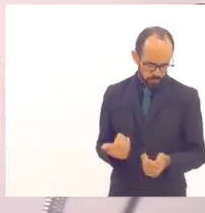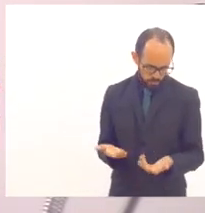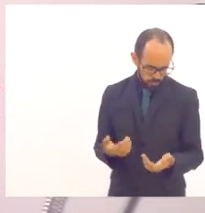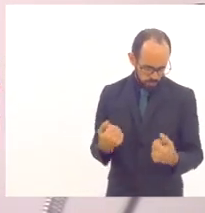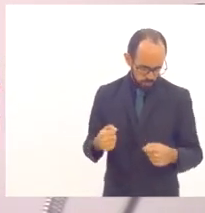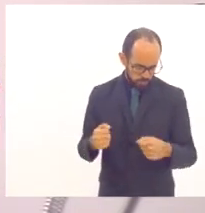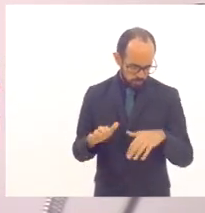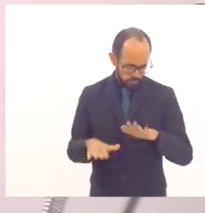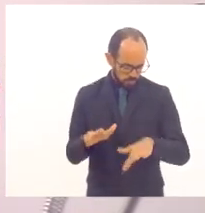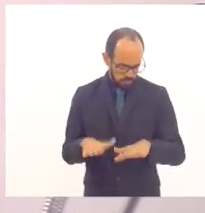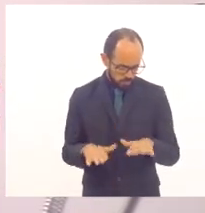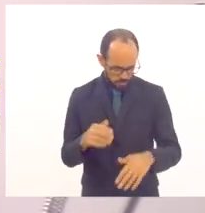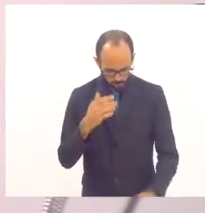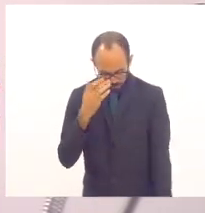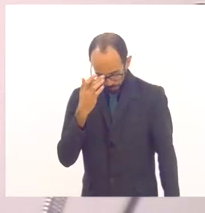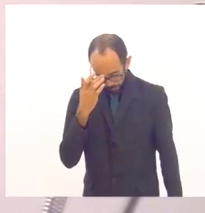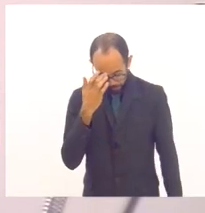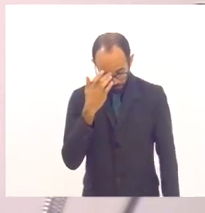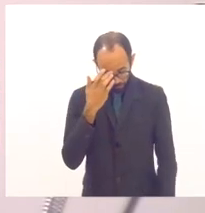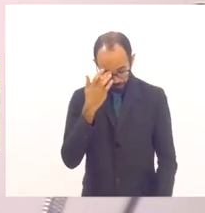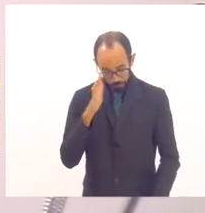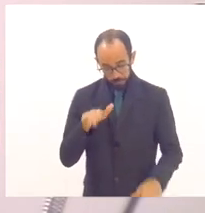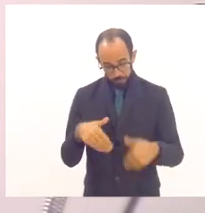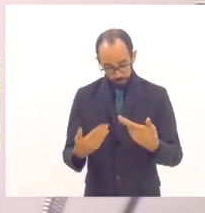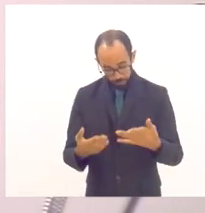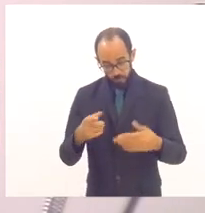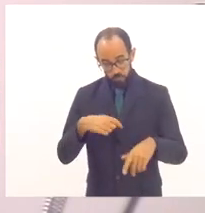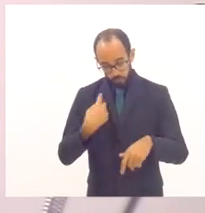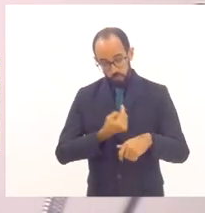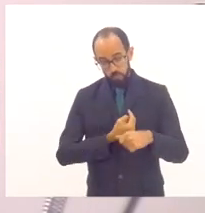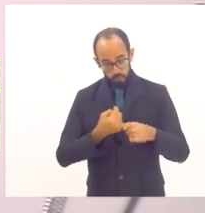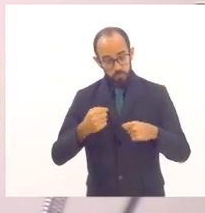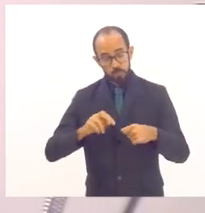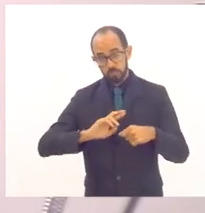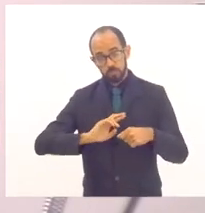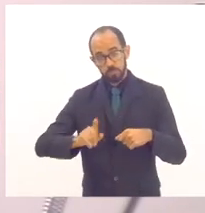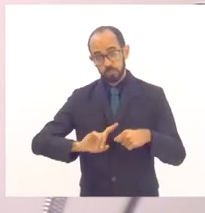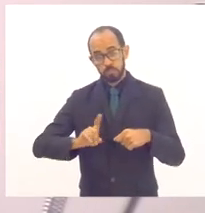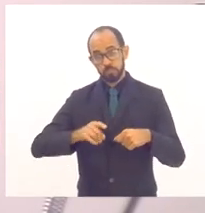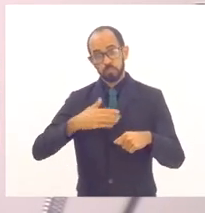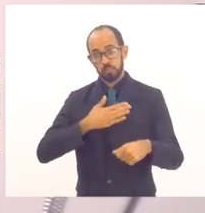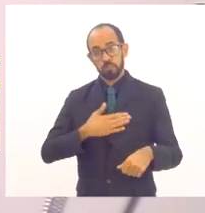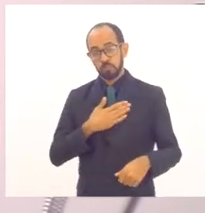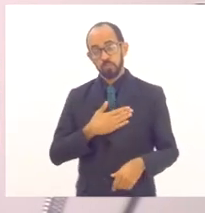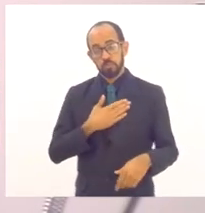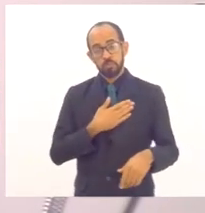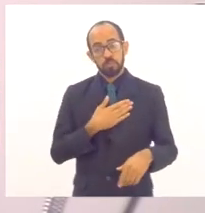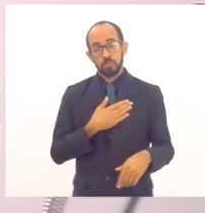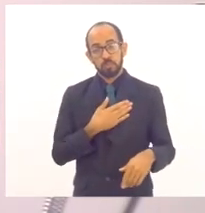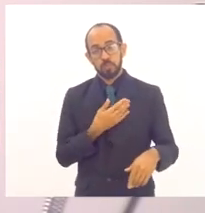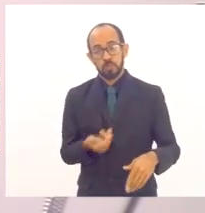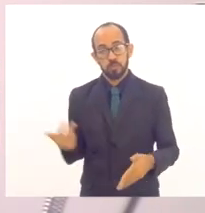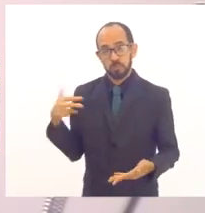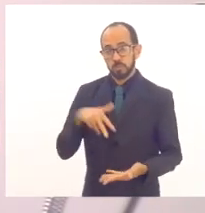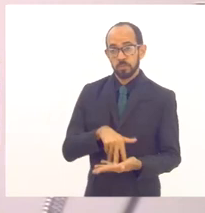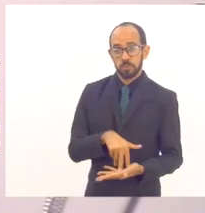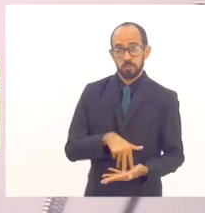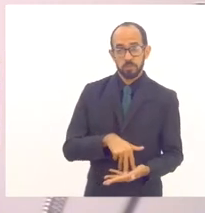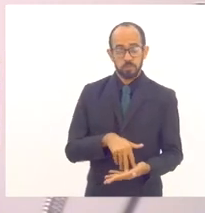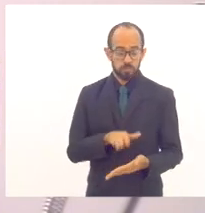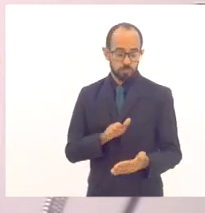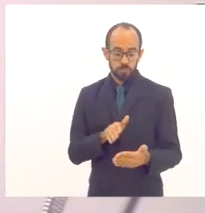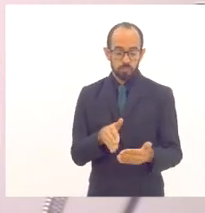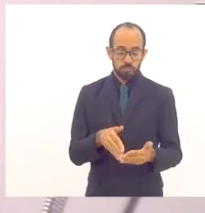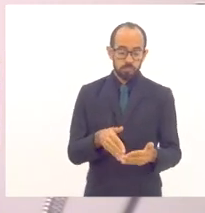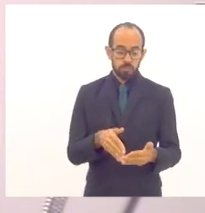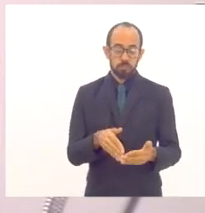muito cuidado com isso, né? Então, nós não gostaríamos de estar de novo voltado às